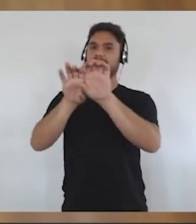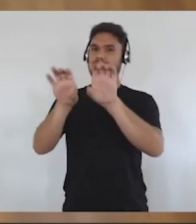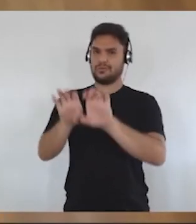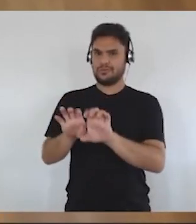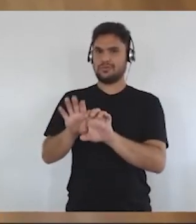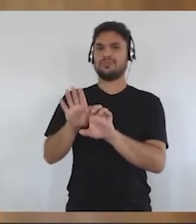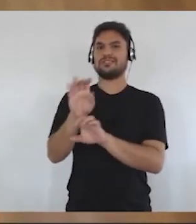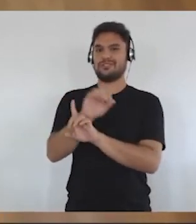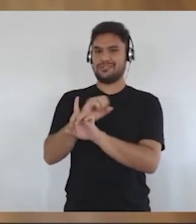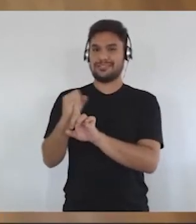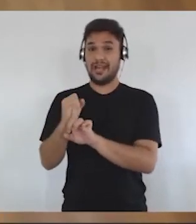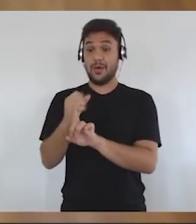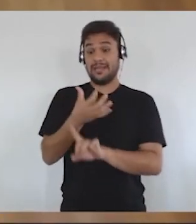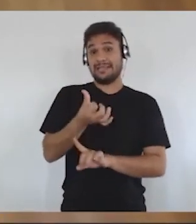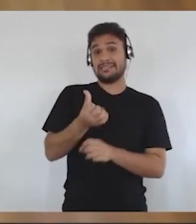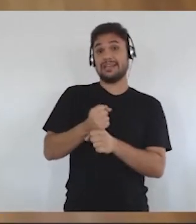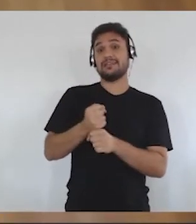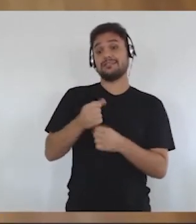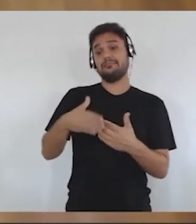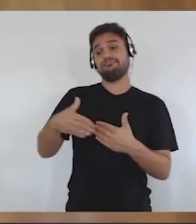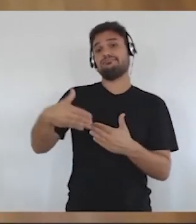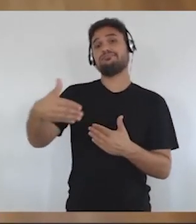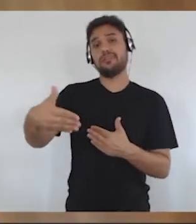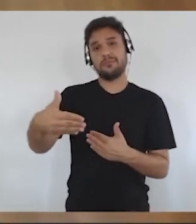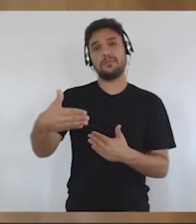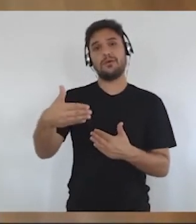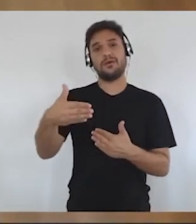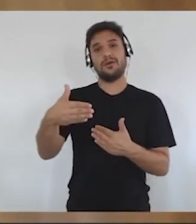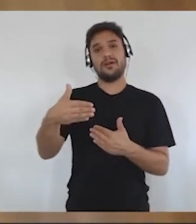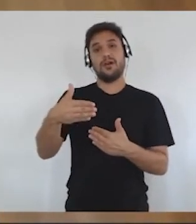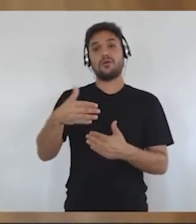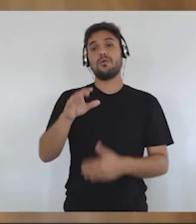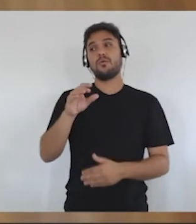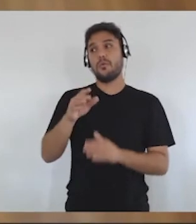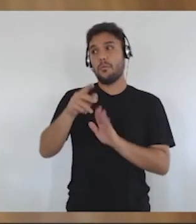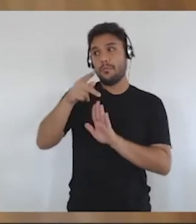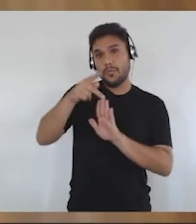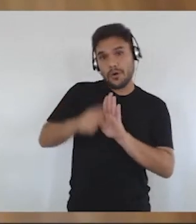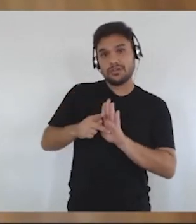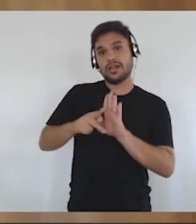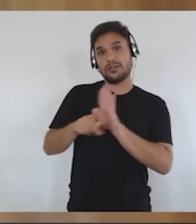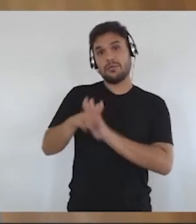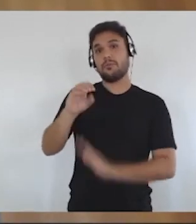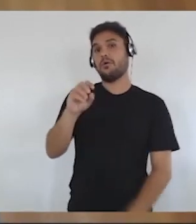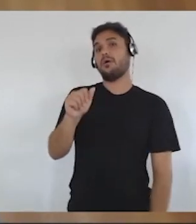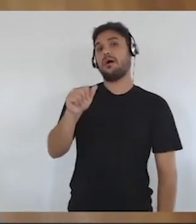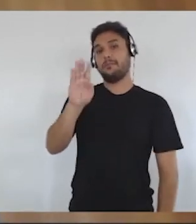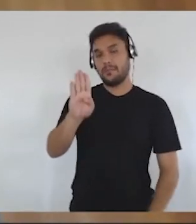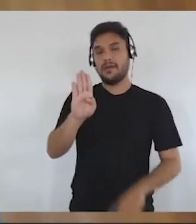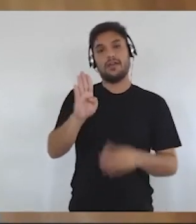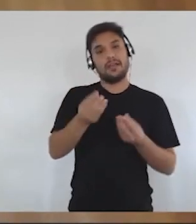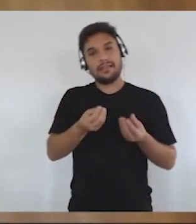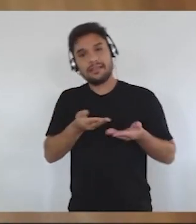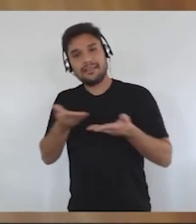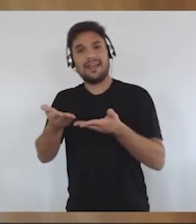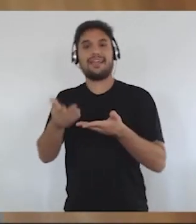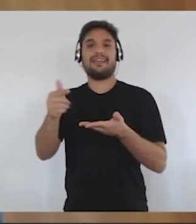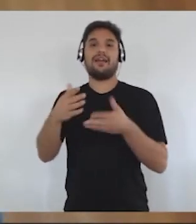sociedade, e 6 anos depois, num anteprojeto feito pela própria OAB, encaminhado ao Congresso